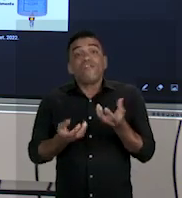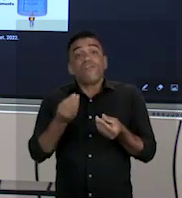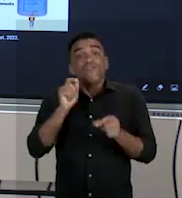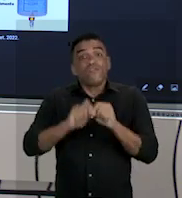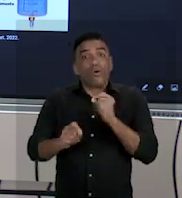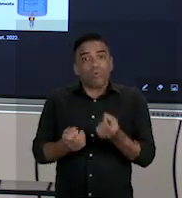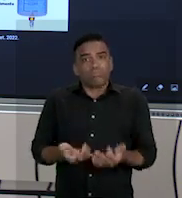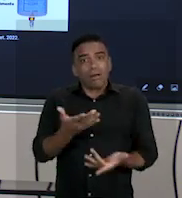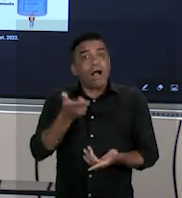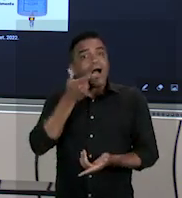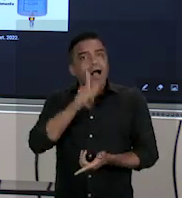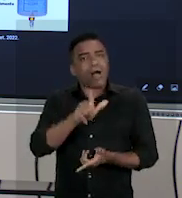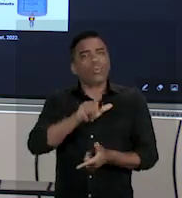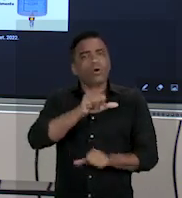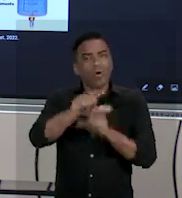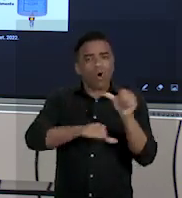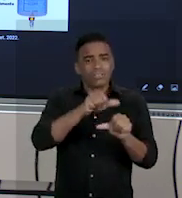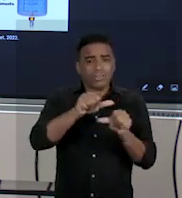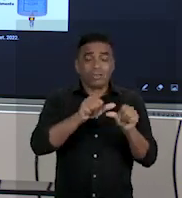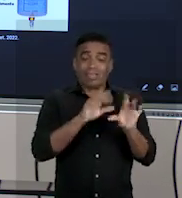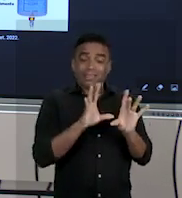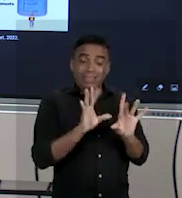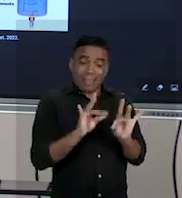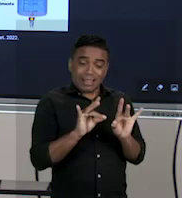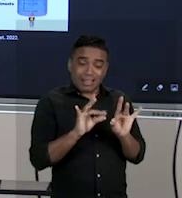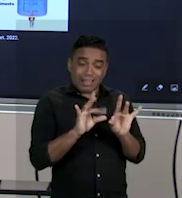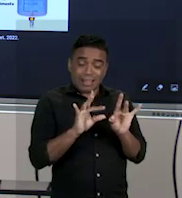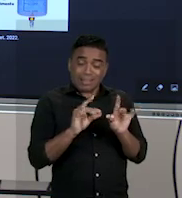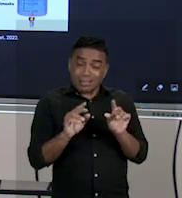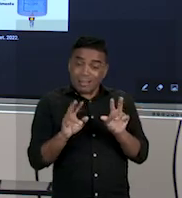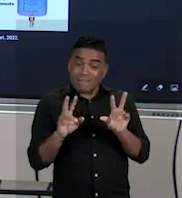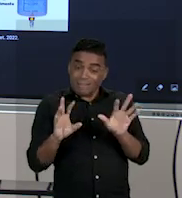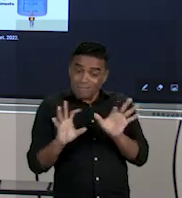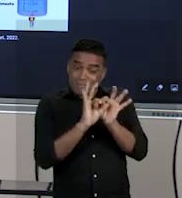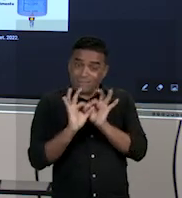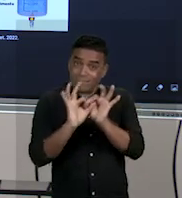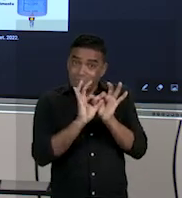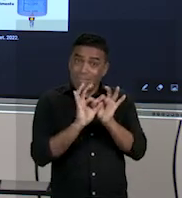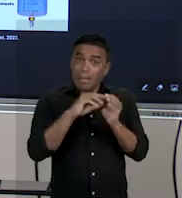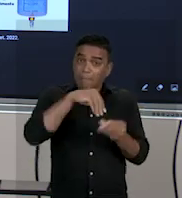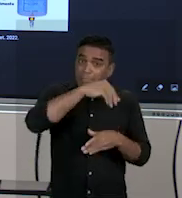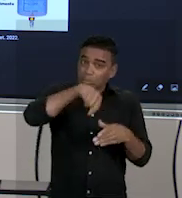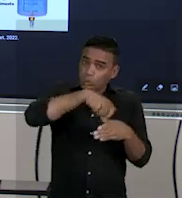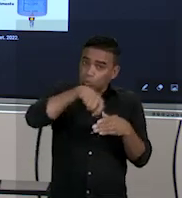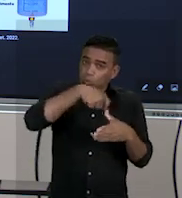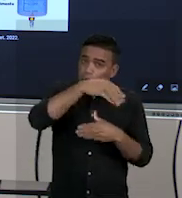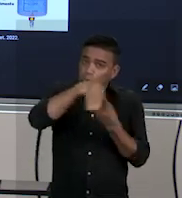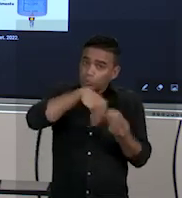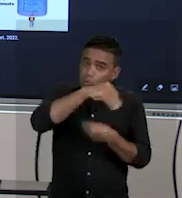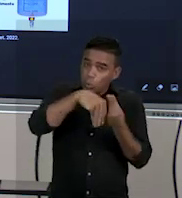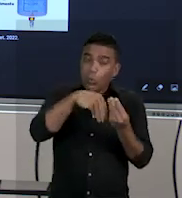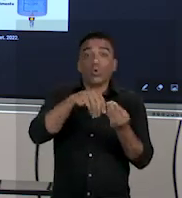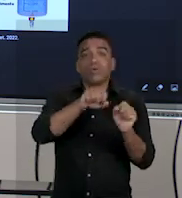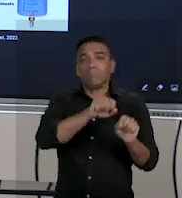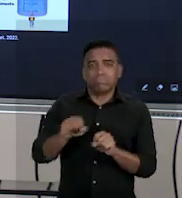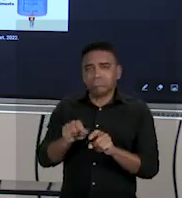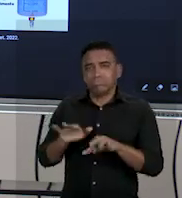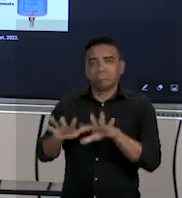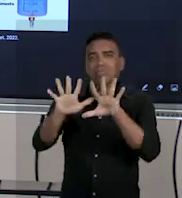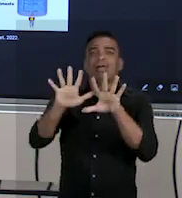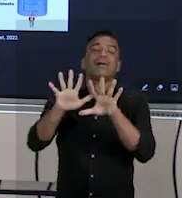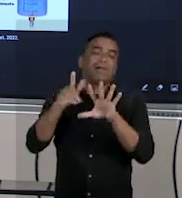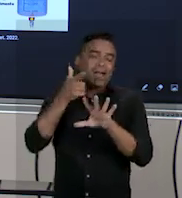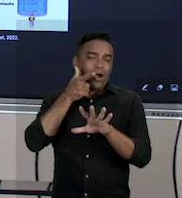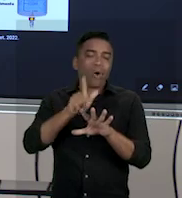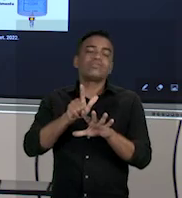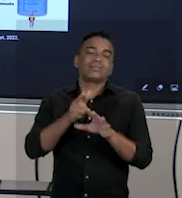que essa água consiga romper essa interação solvente-soluto e passar então para o seu